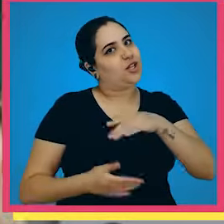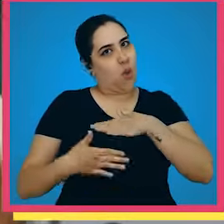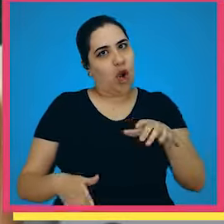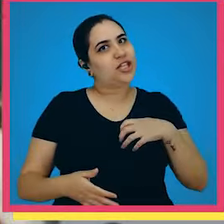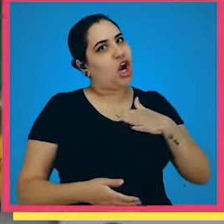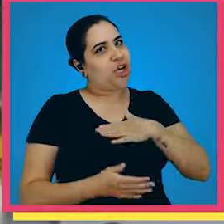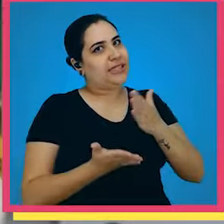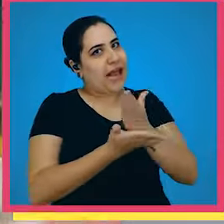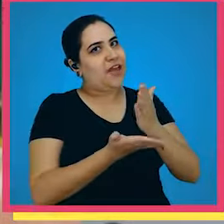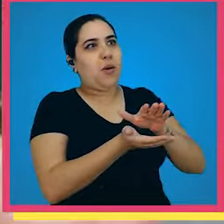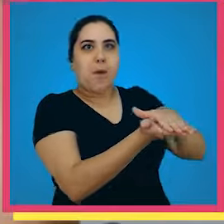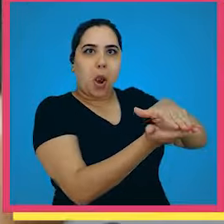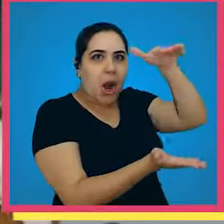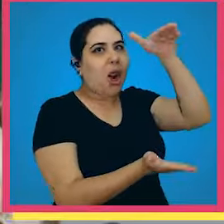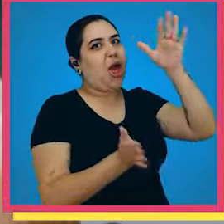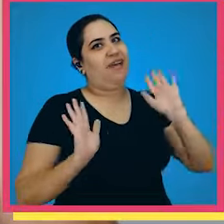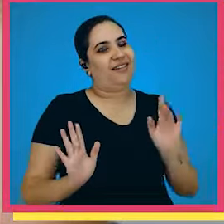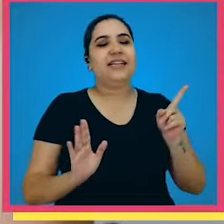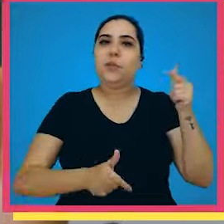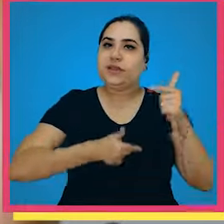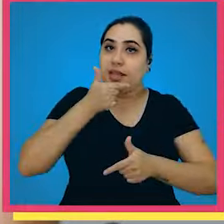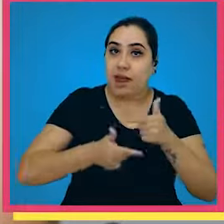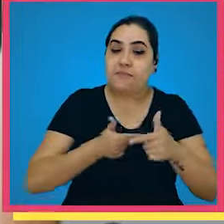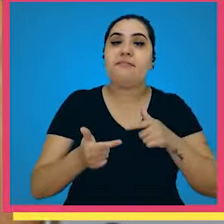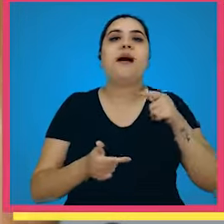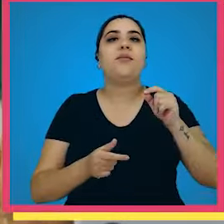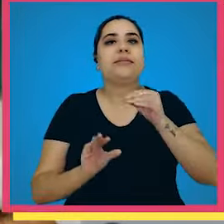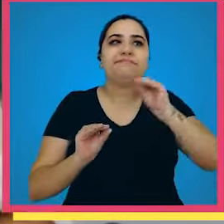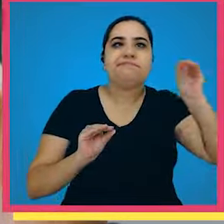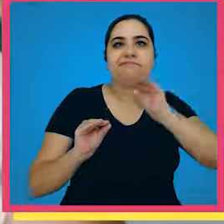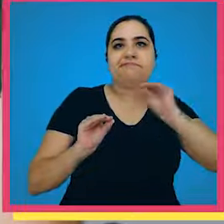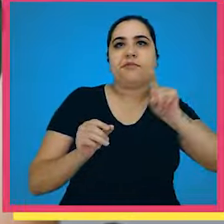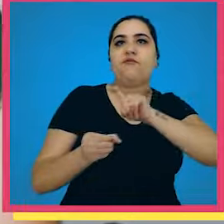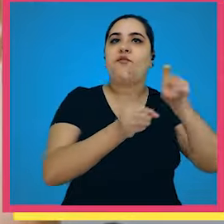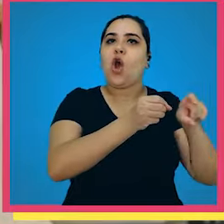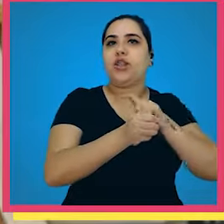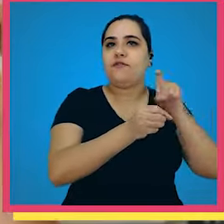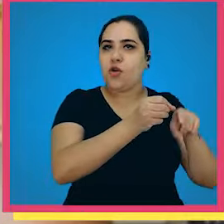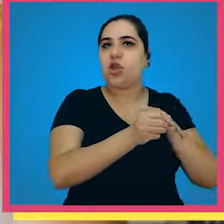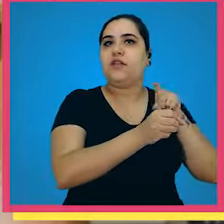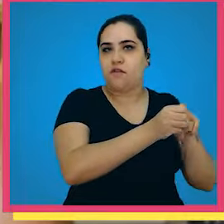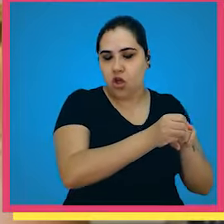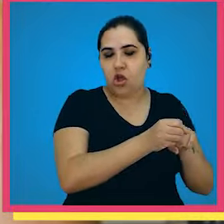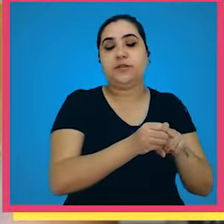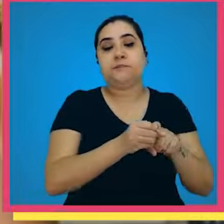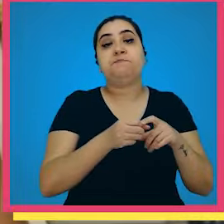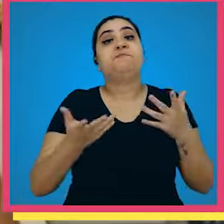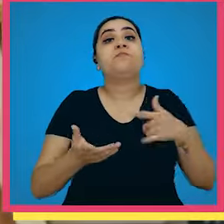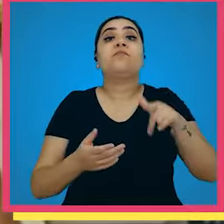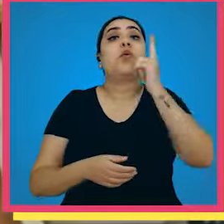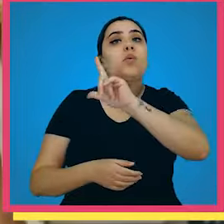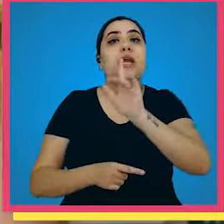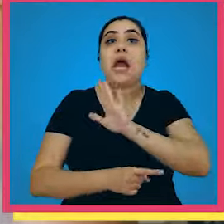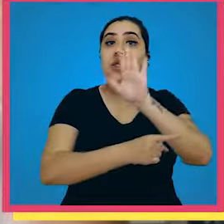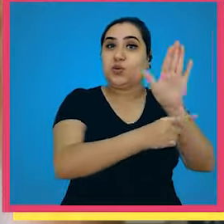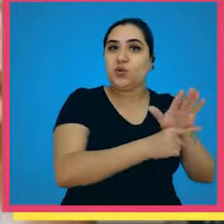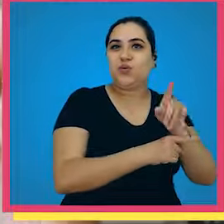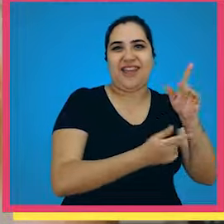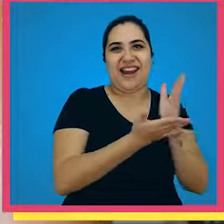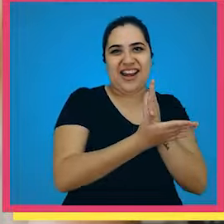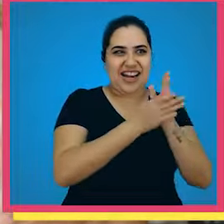baixar, e a gente detesta a pilha baixa, a pilha tem que estar sempre alta, então ele tem esse trabalho de ir repondo. Então com isso a gente